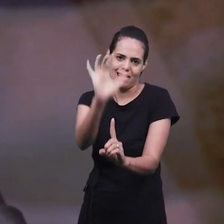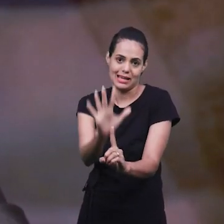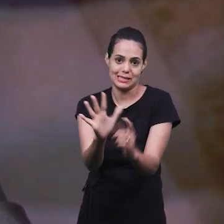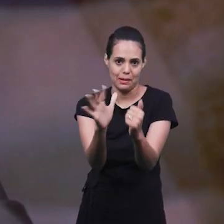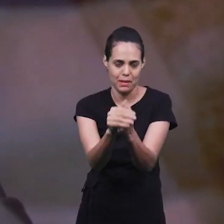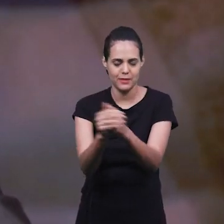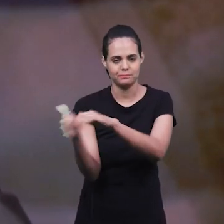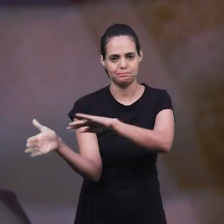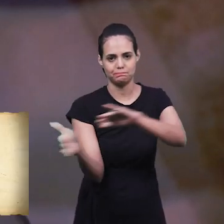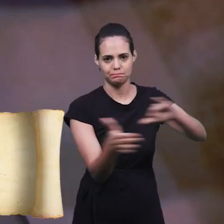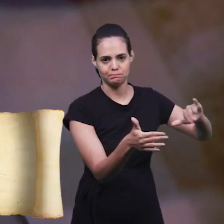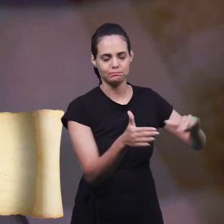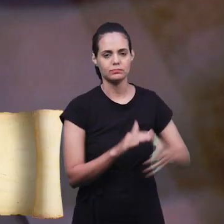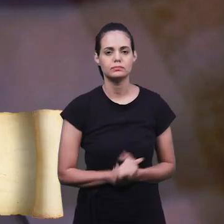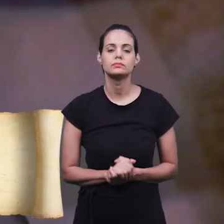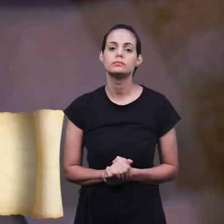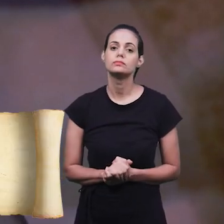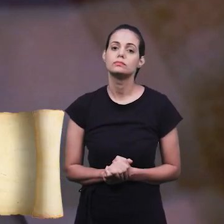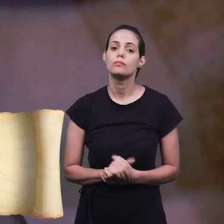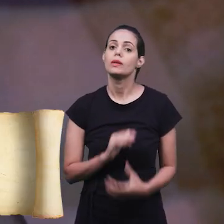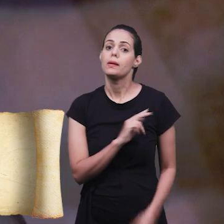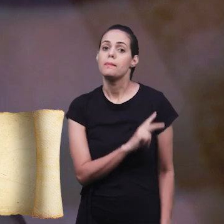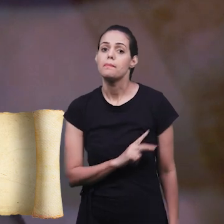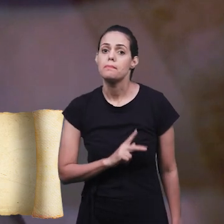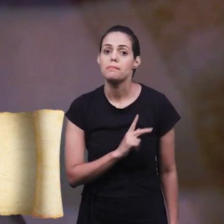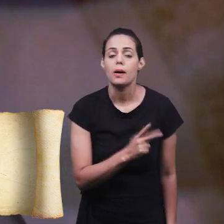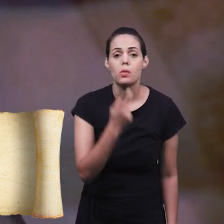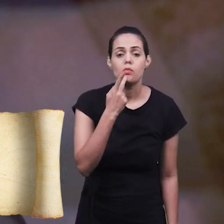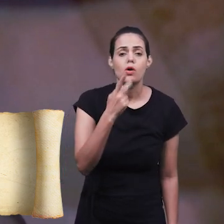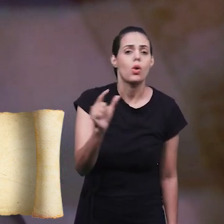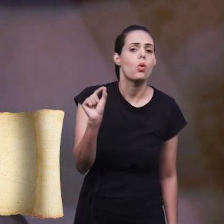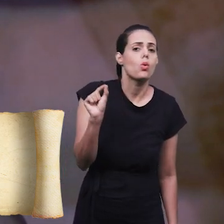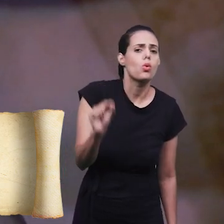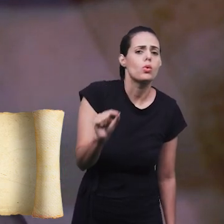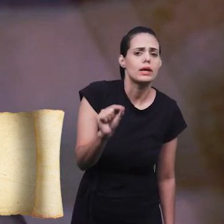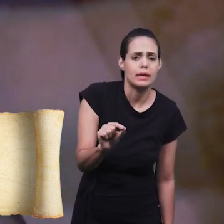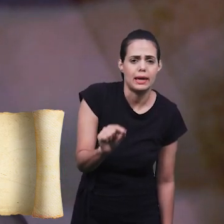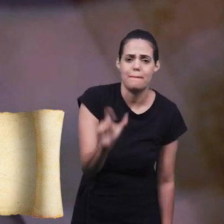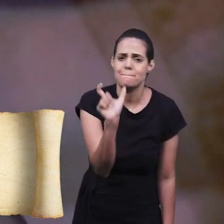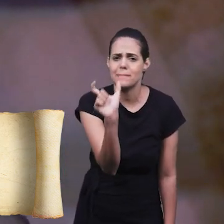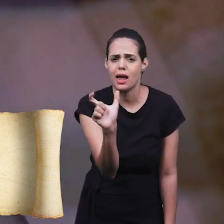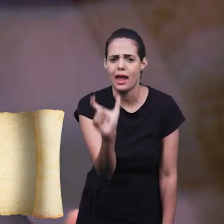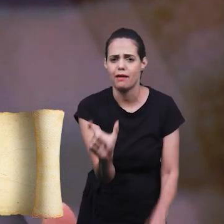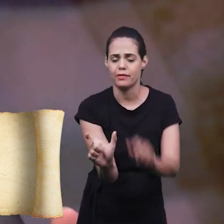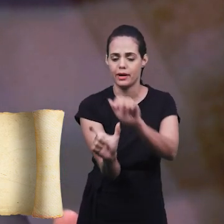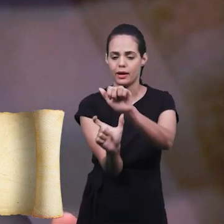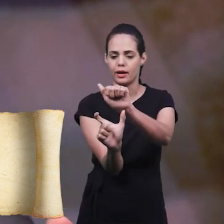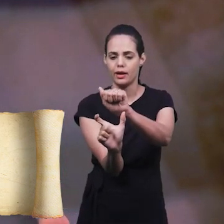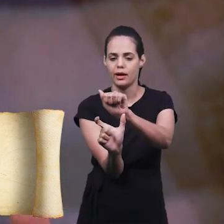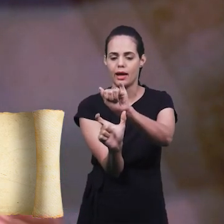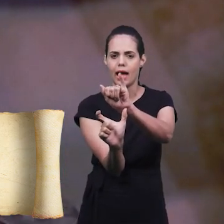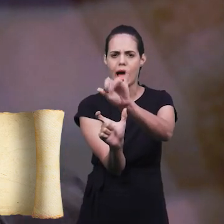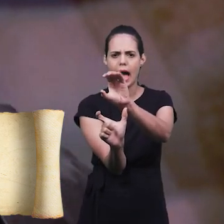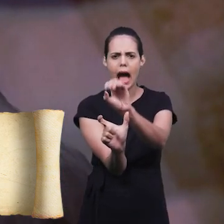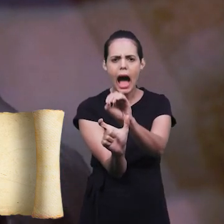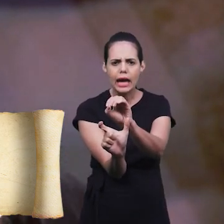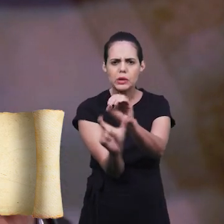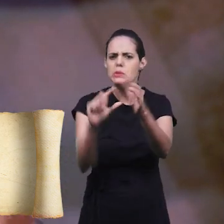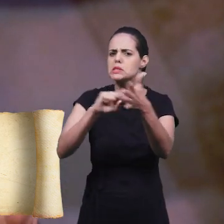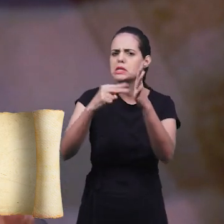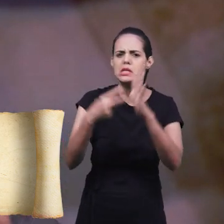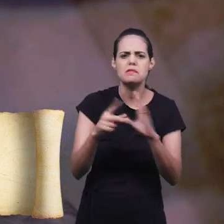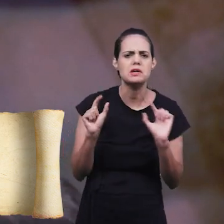diz que a lei ela era um aio. O que era o aio? O aio era tipo